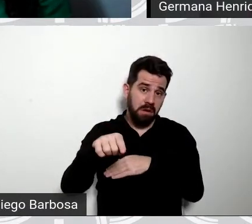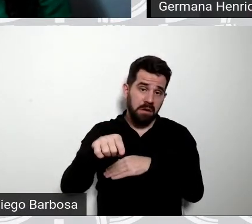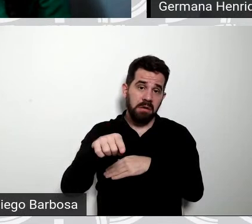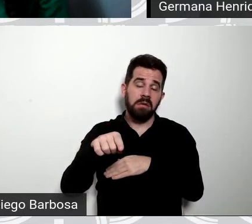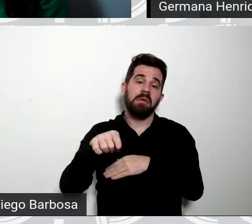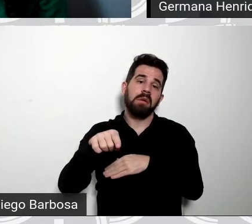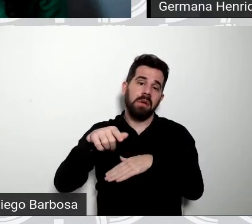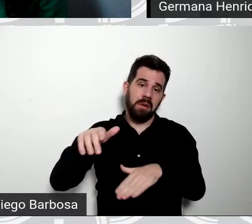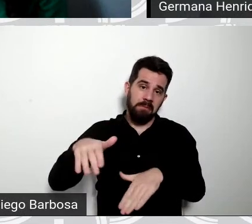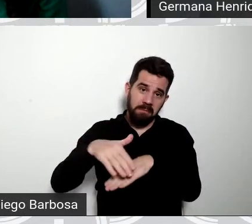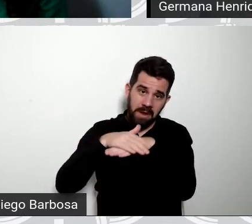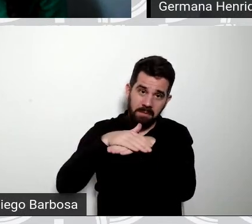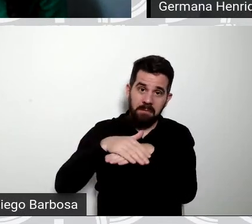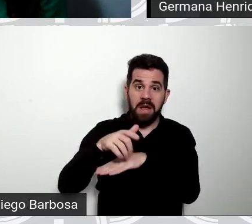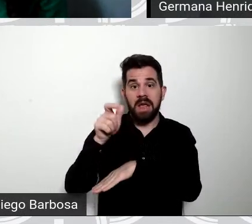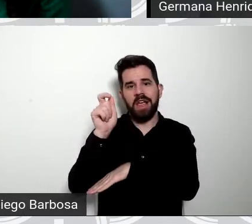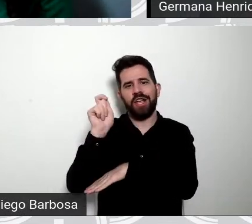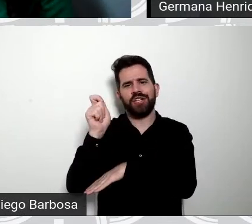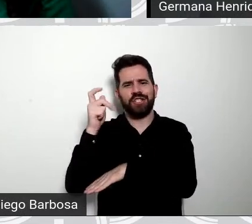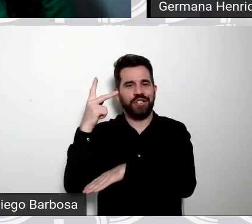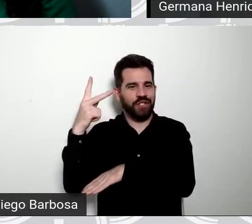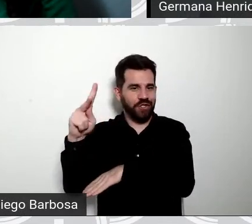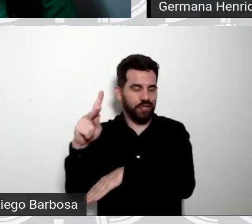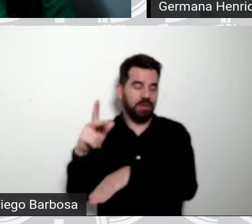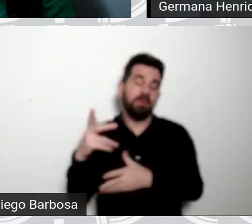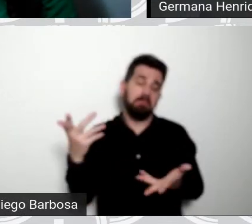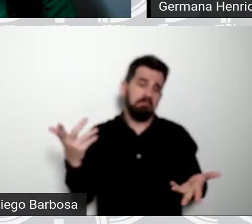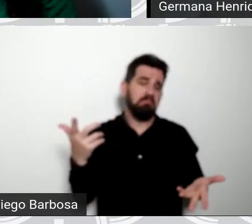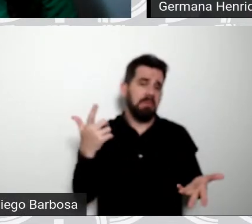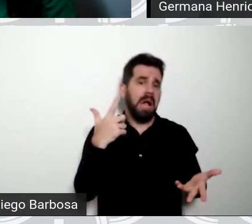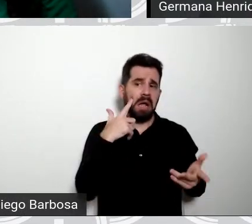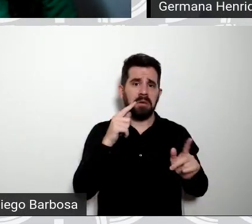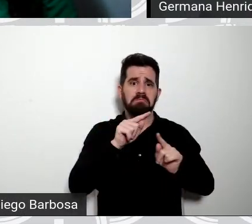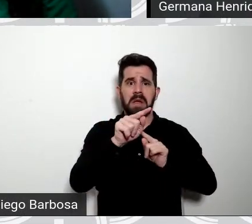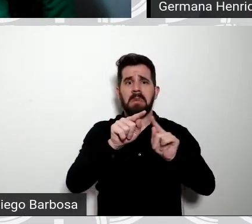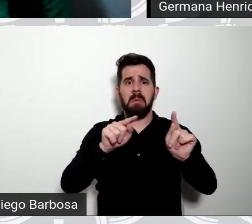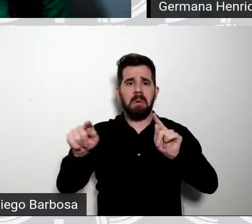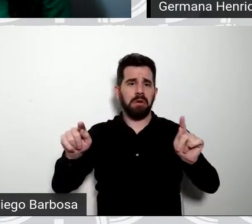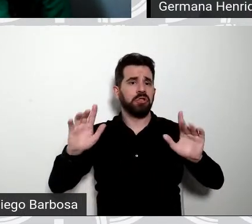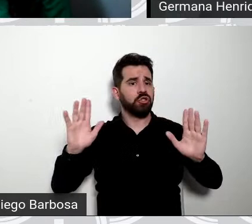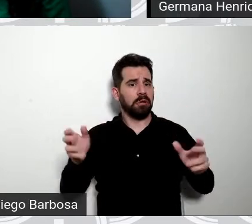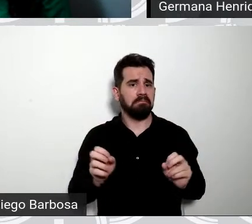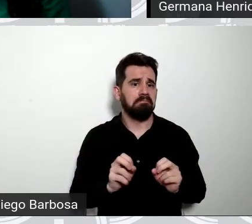argentino, né, Simone? Então, assim, acredito que nós temos feito esse trabalho.